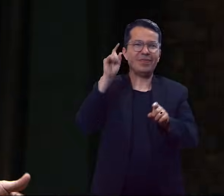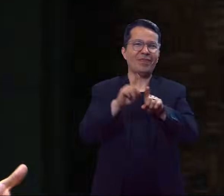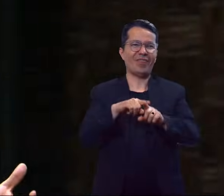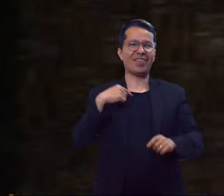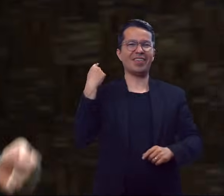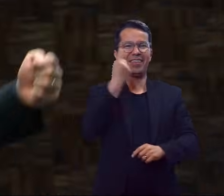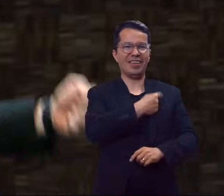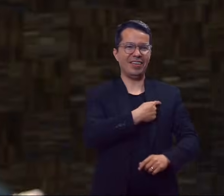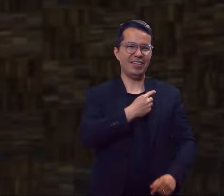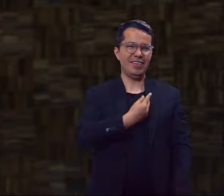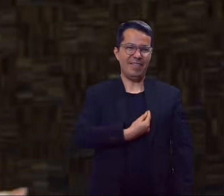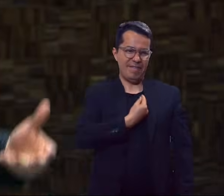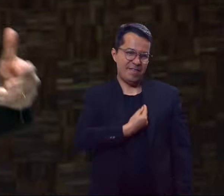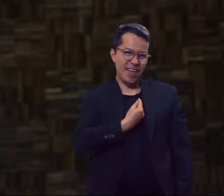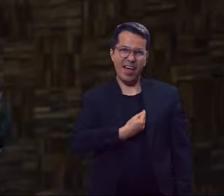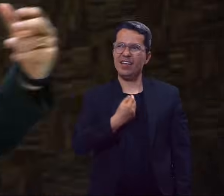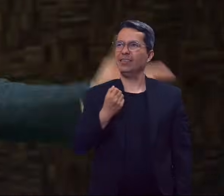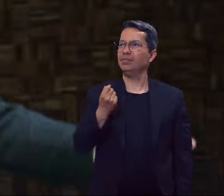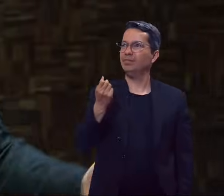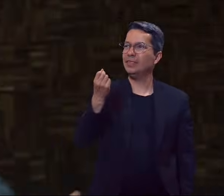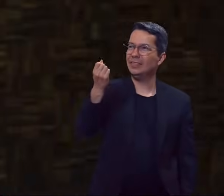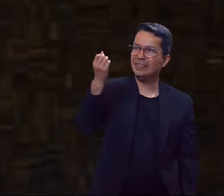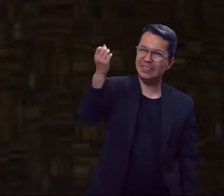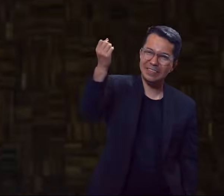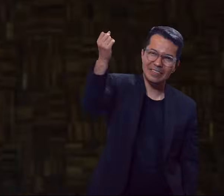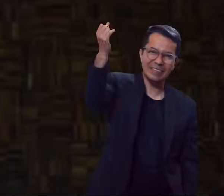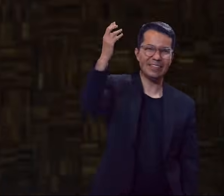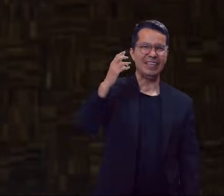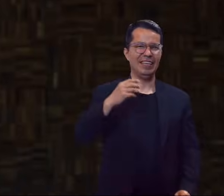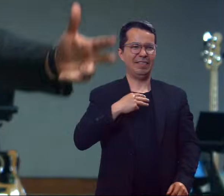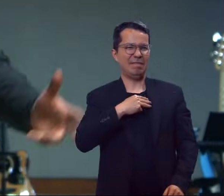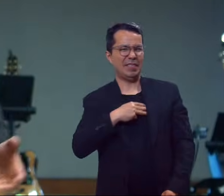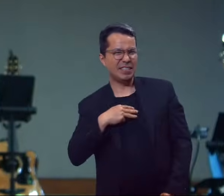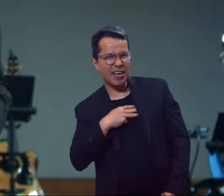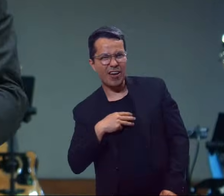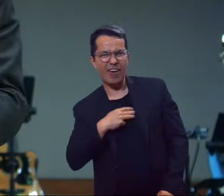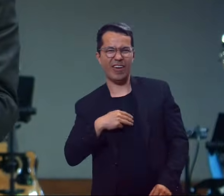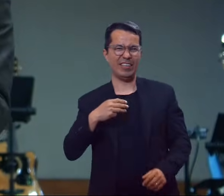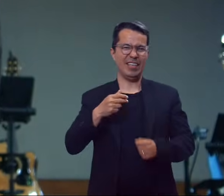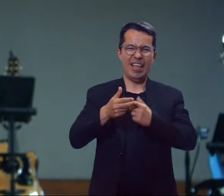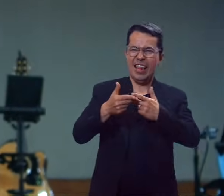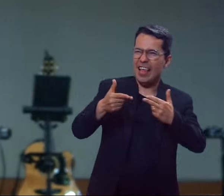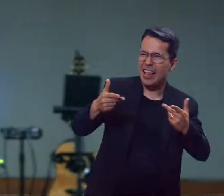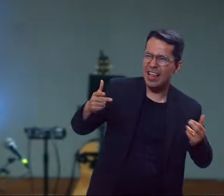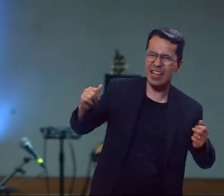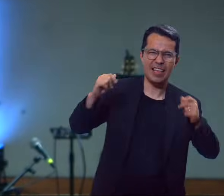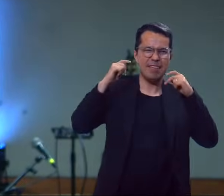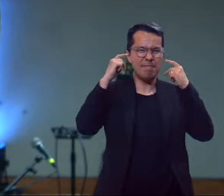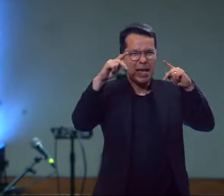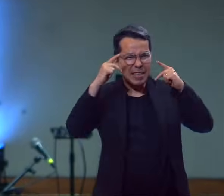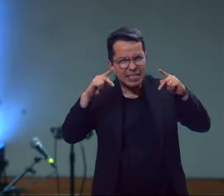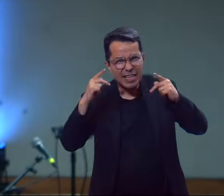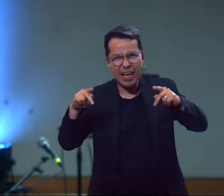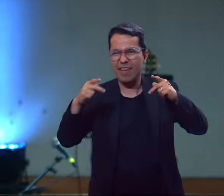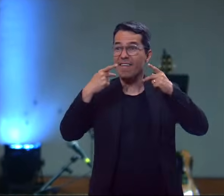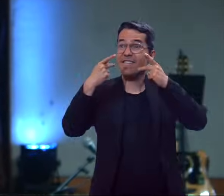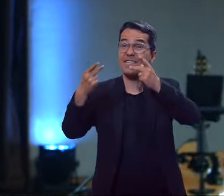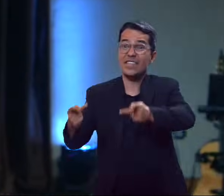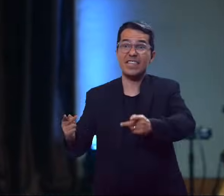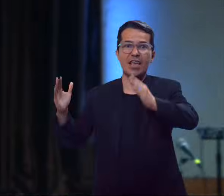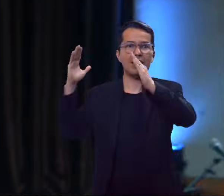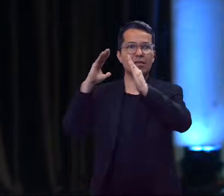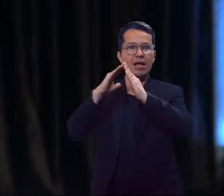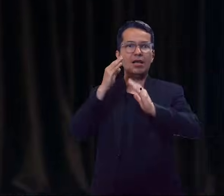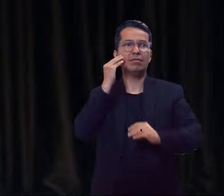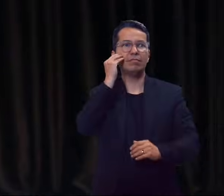missionária, e aí pregava, ia de casa em casa, ministrava para as pessoas, e aí nas casas tinha experiência